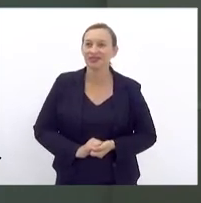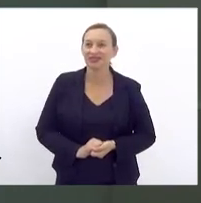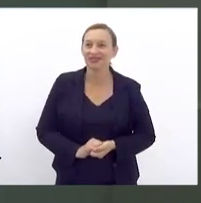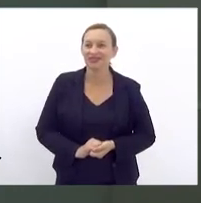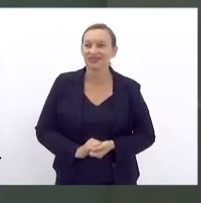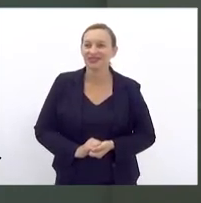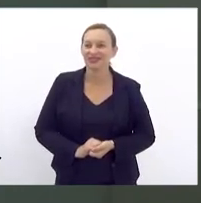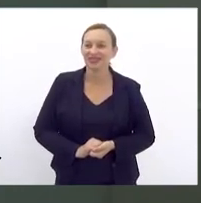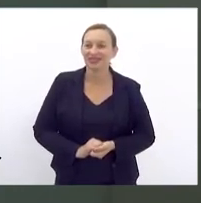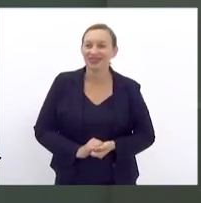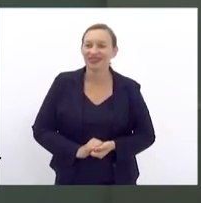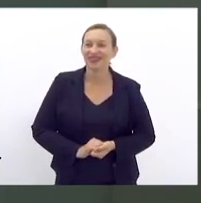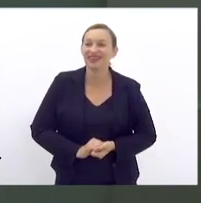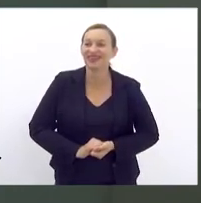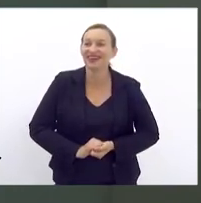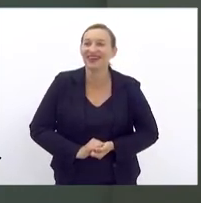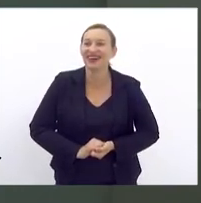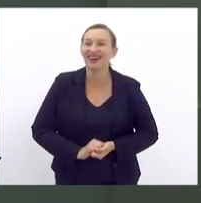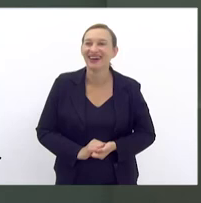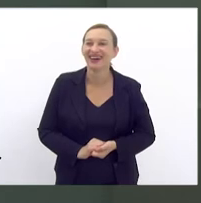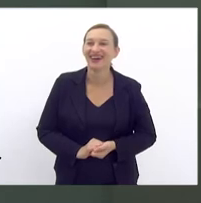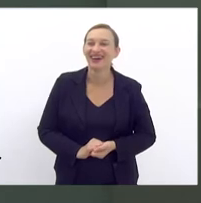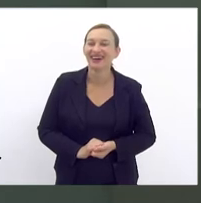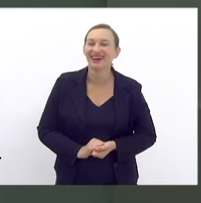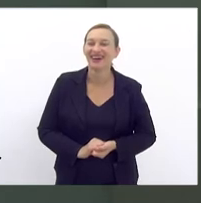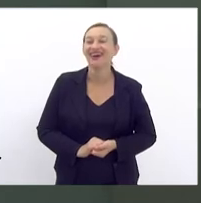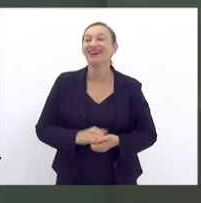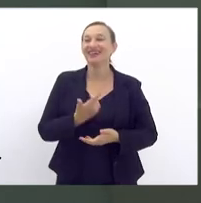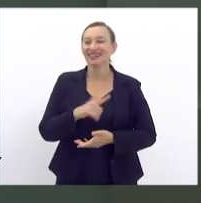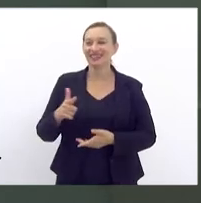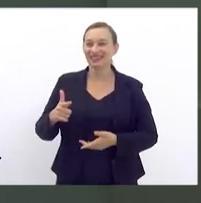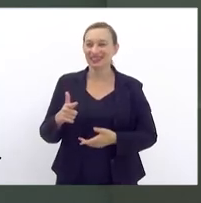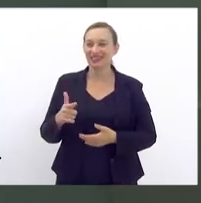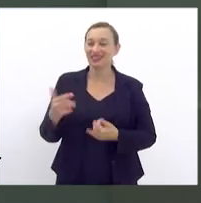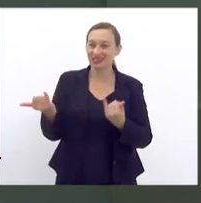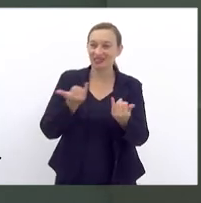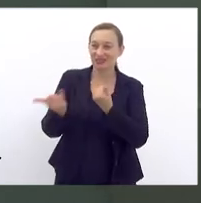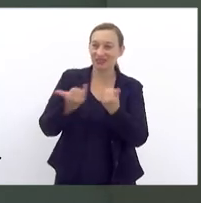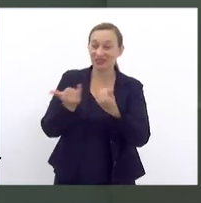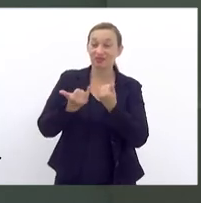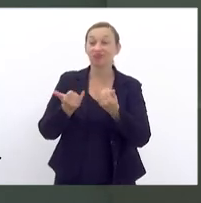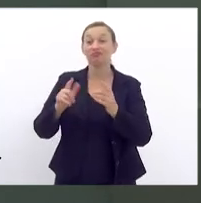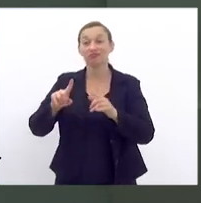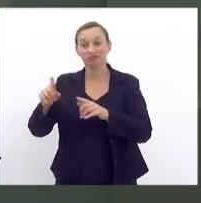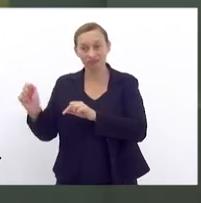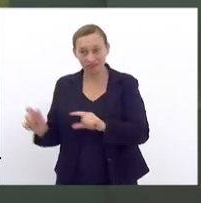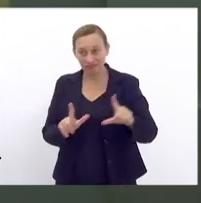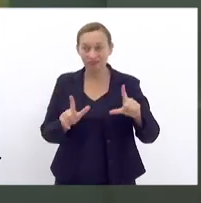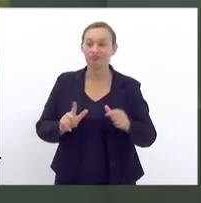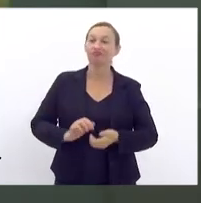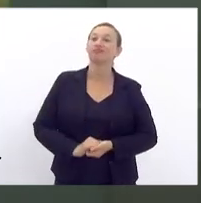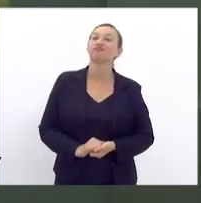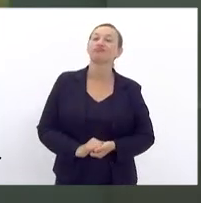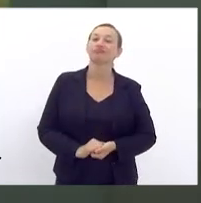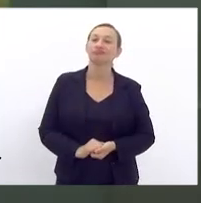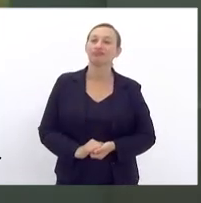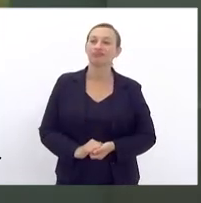muito grande dos dados nós não temos os dados Então pode passar por favor